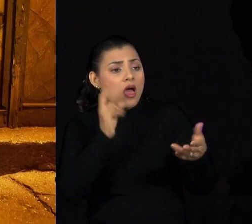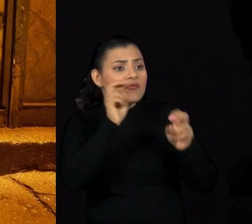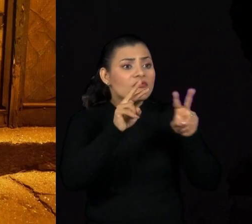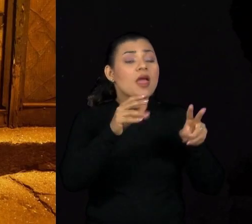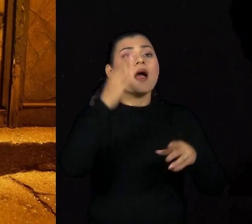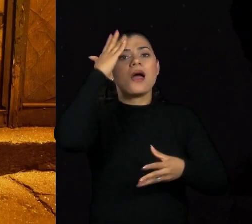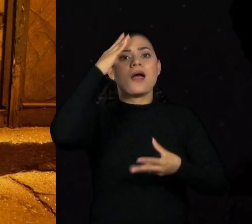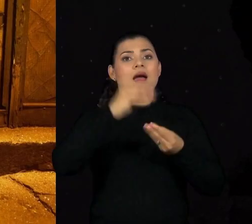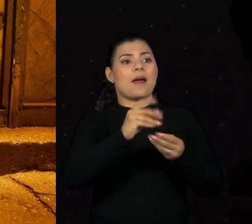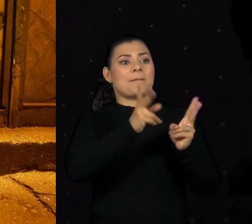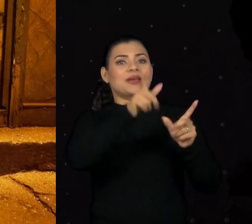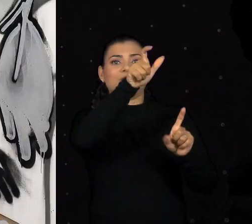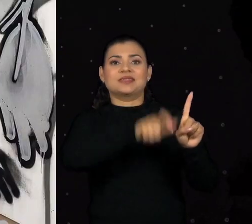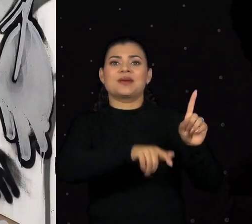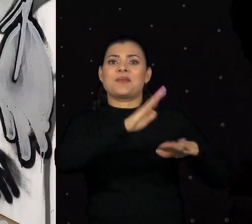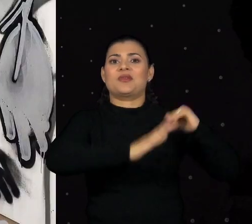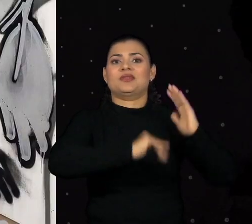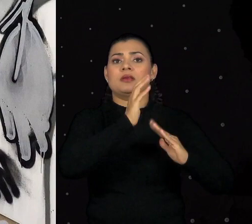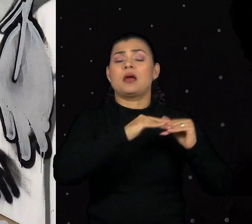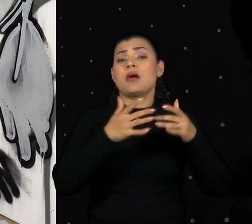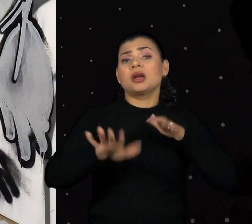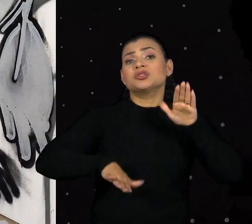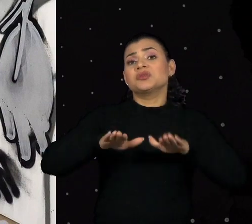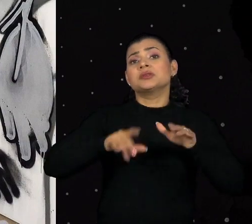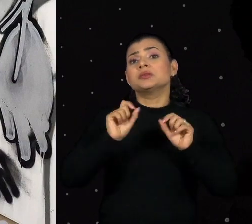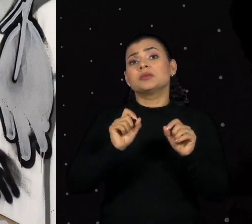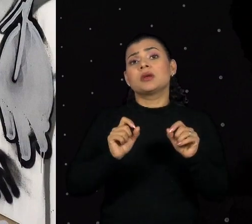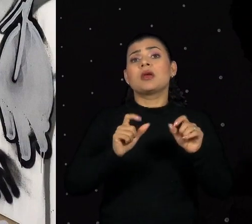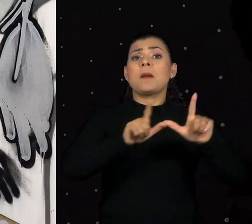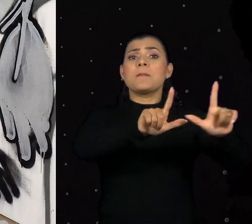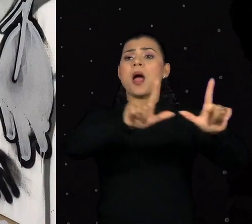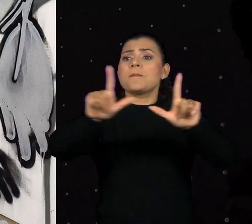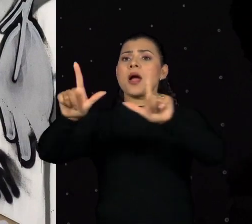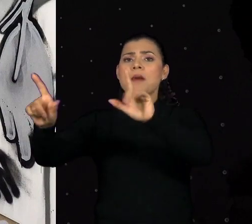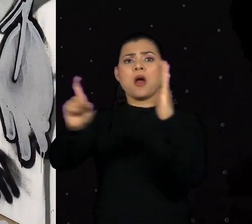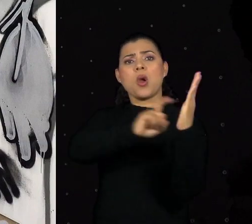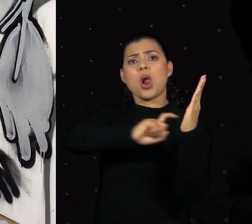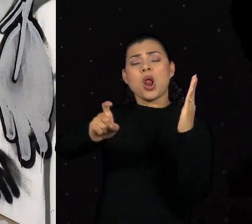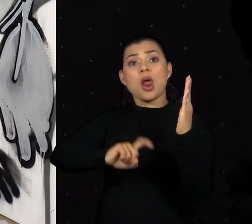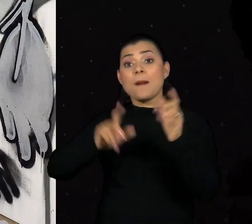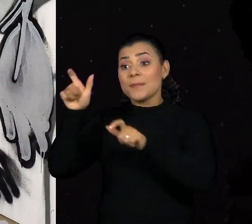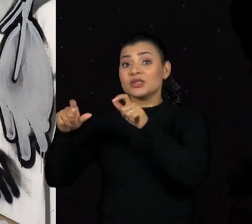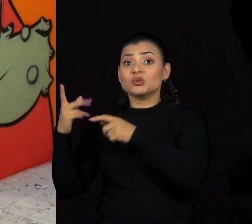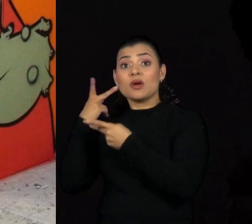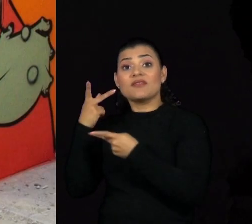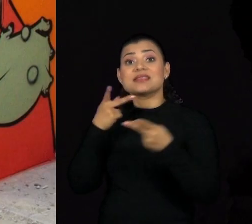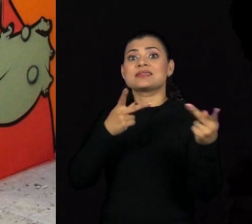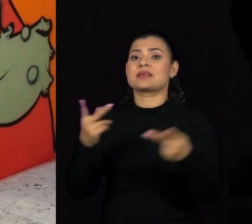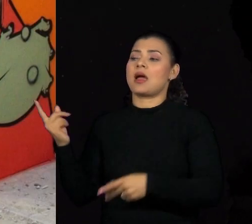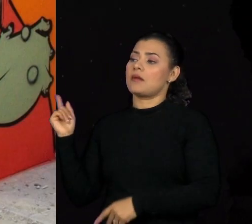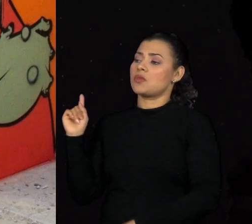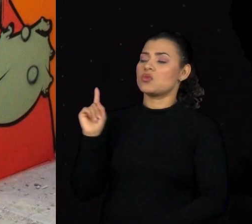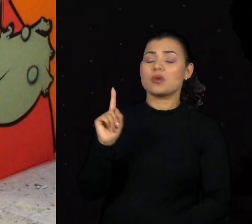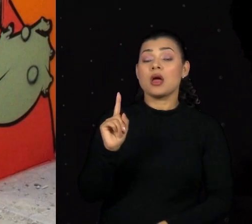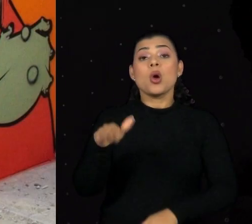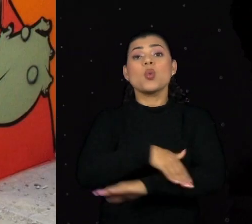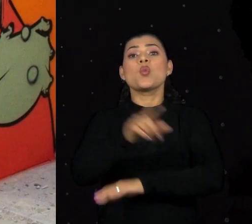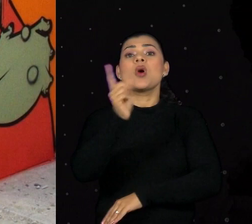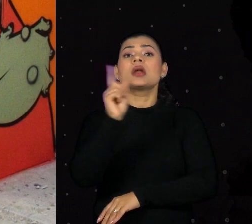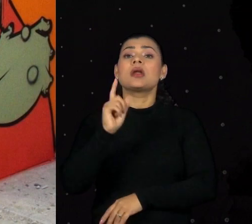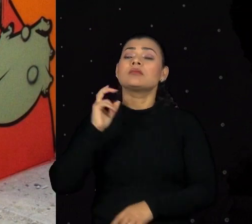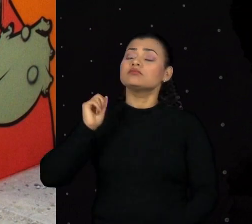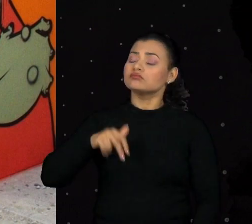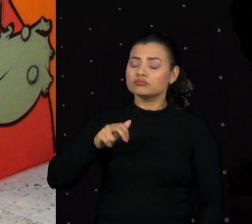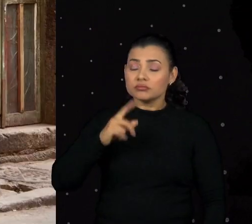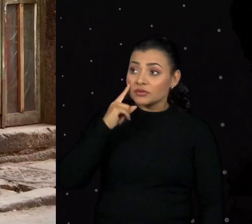você coloca seu trabalho numa galeria, no cubo branco, o espectador tem que se deslocar até lá. Na rua não, você já está ali vulnerável